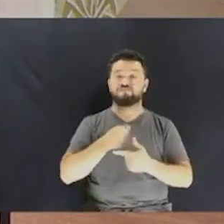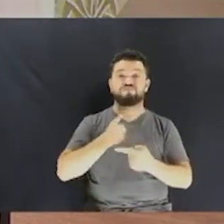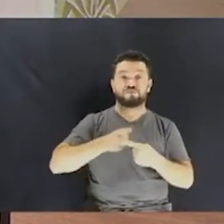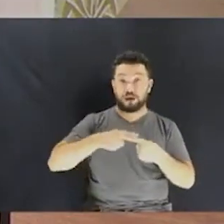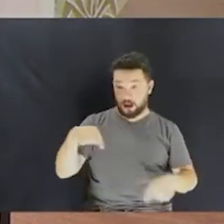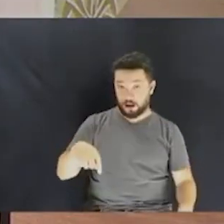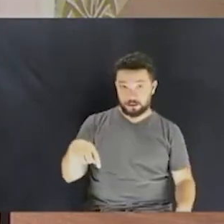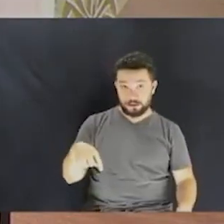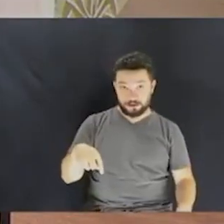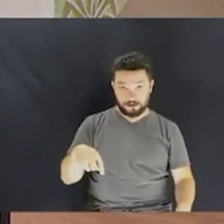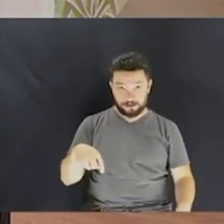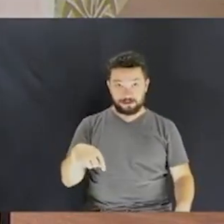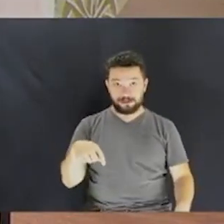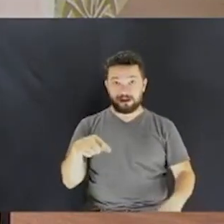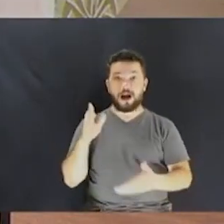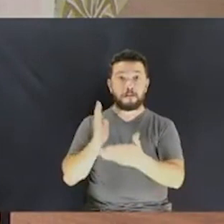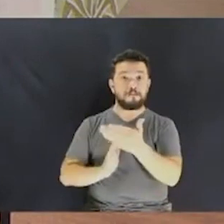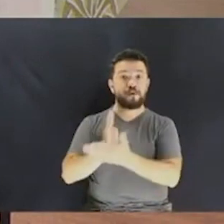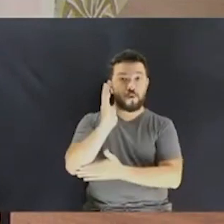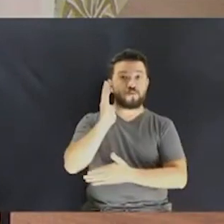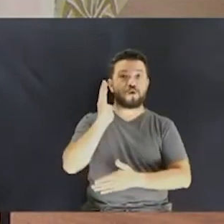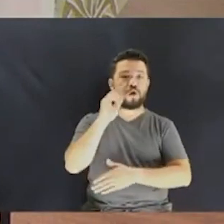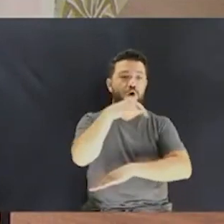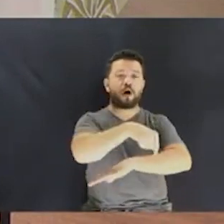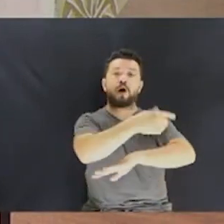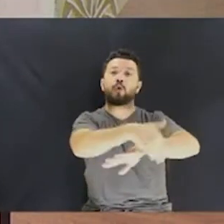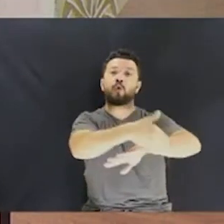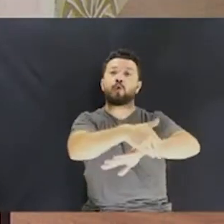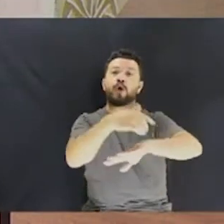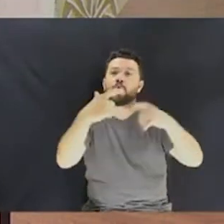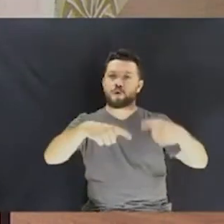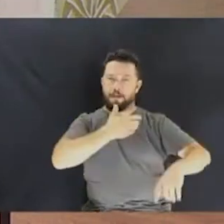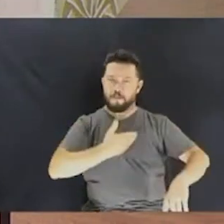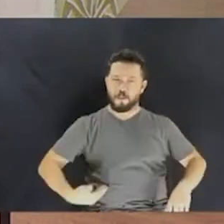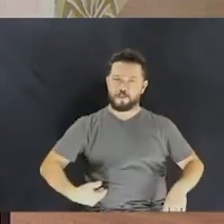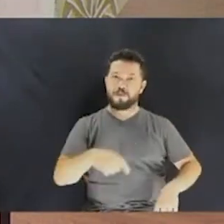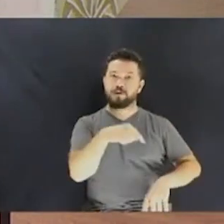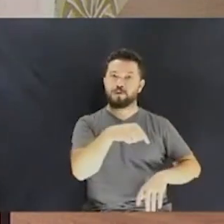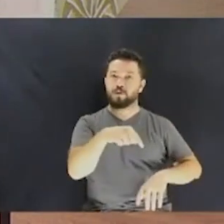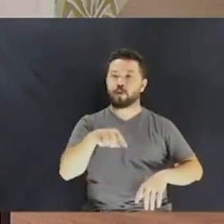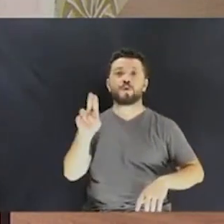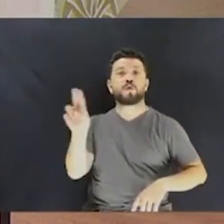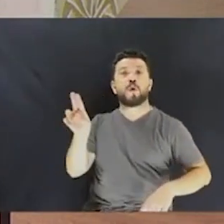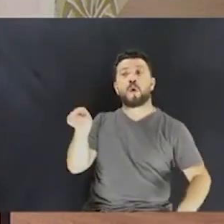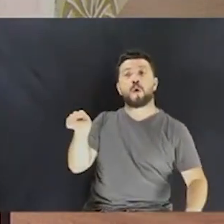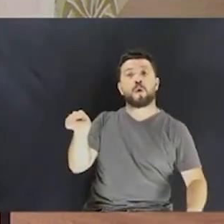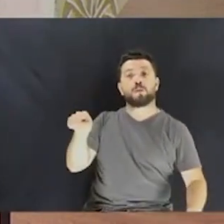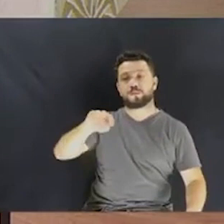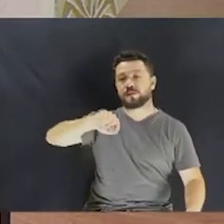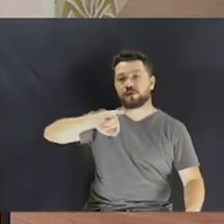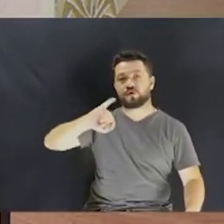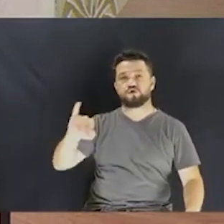logradouro público com seu nome quando falo público eu digo público municipal e esta lei ainda